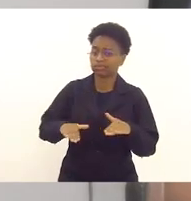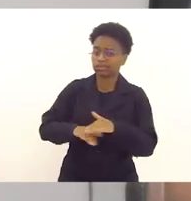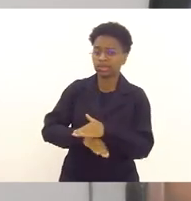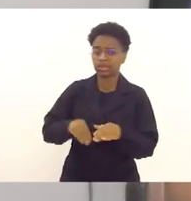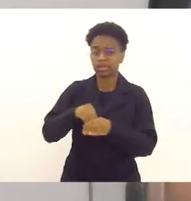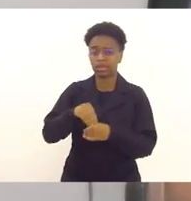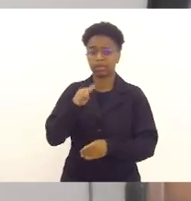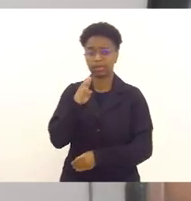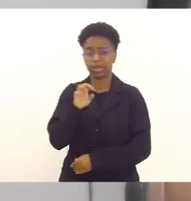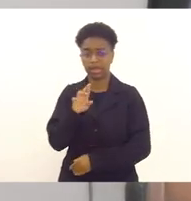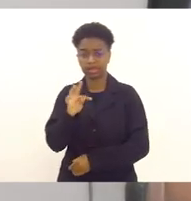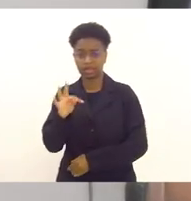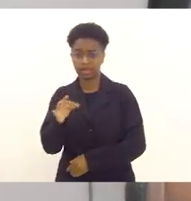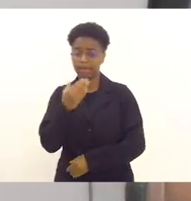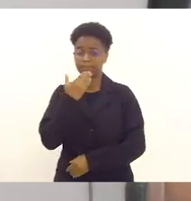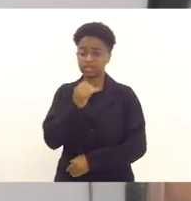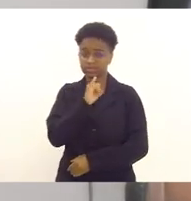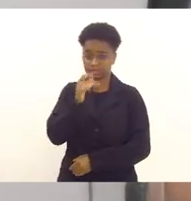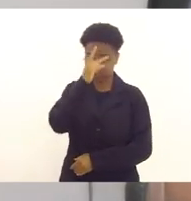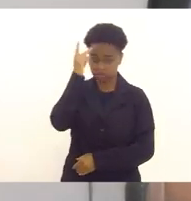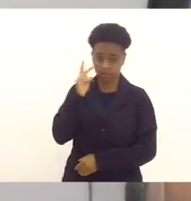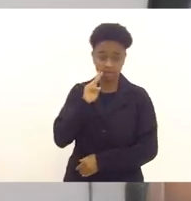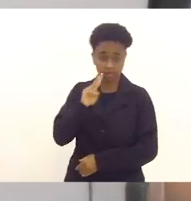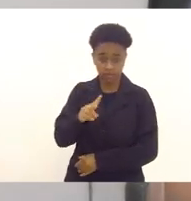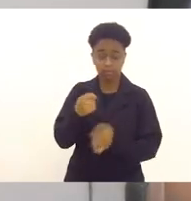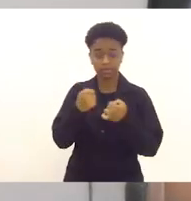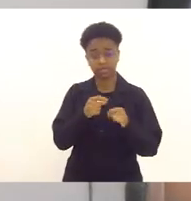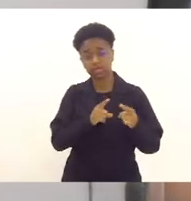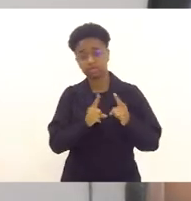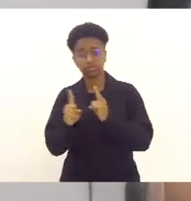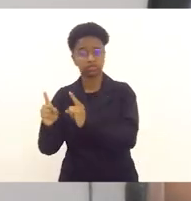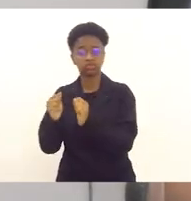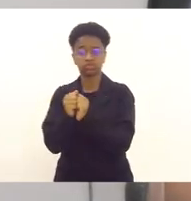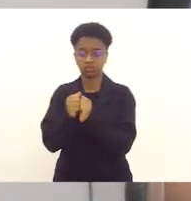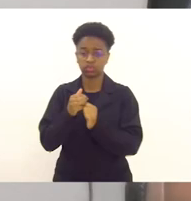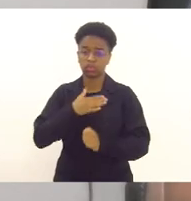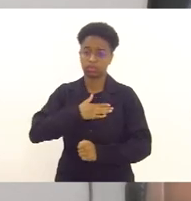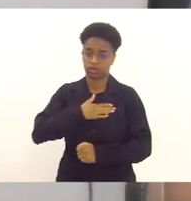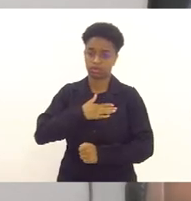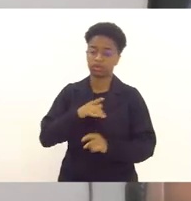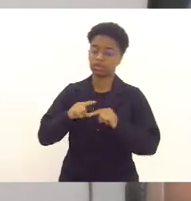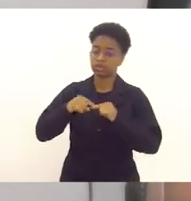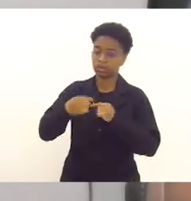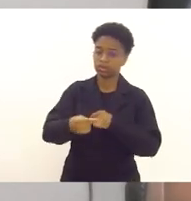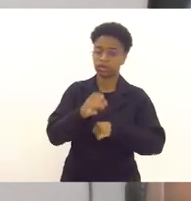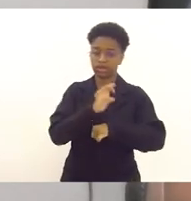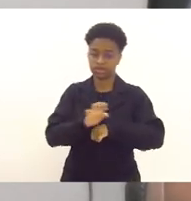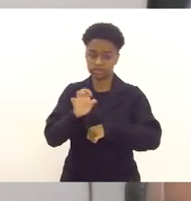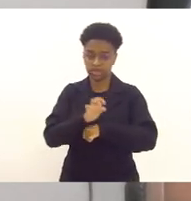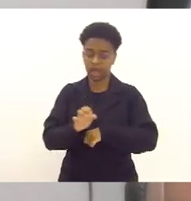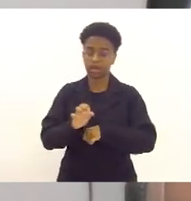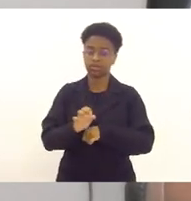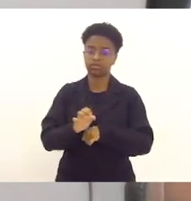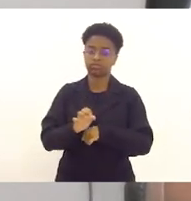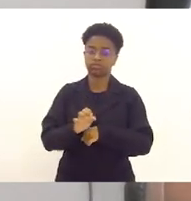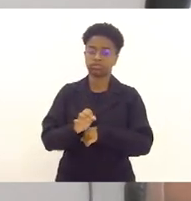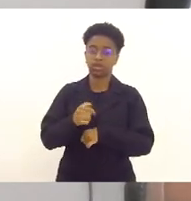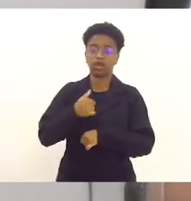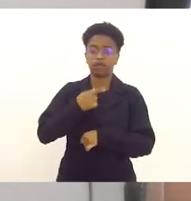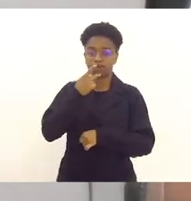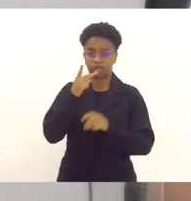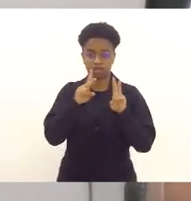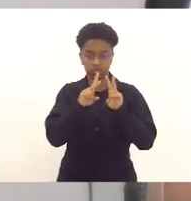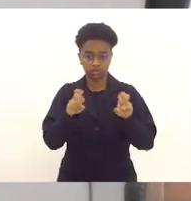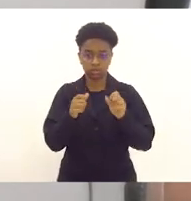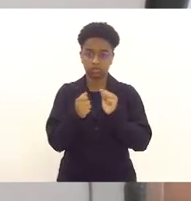pedindo pelo amor de Deus que se alguém viu para alguém comigo pra delegacia depois indo para o estágio nos outros dias posteriormente eu falei sobre